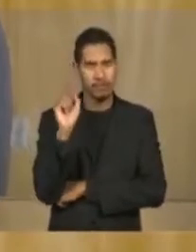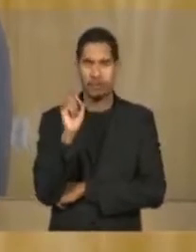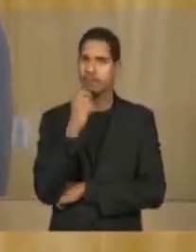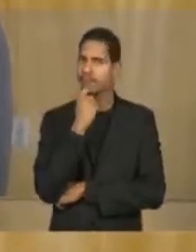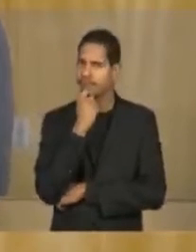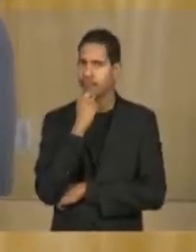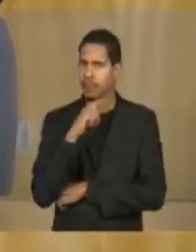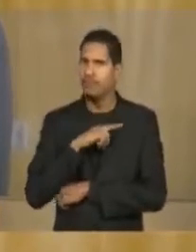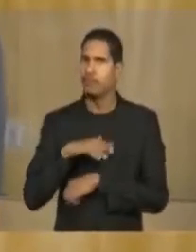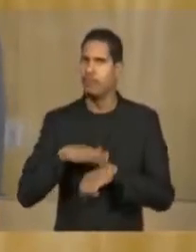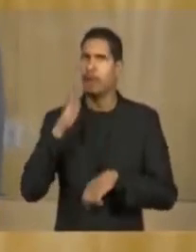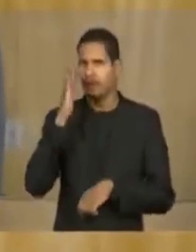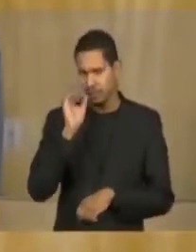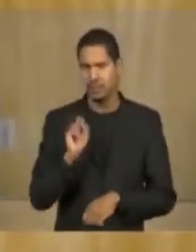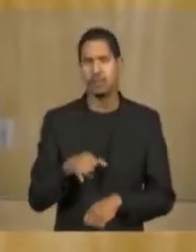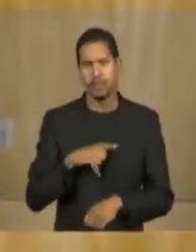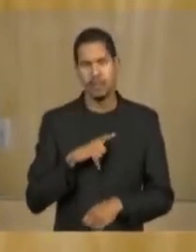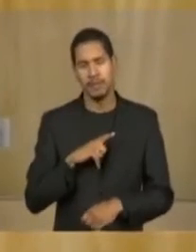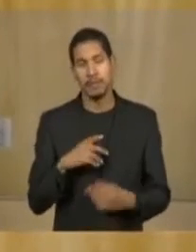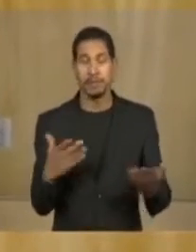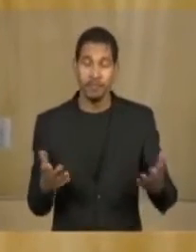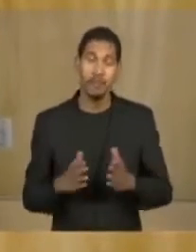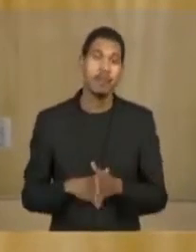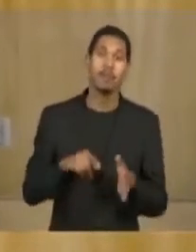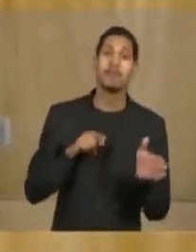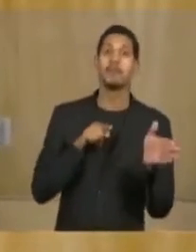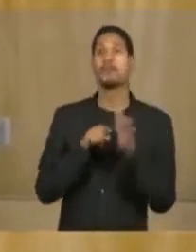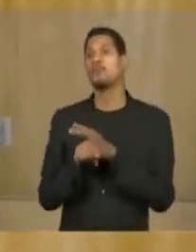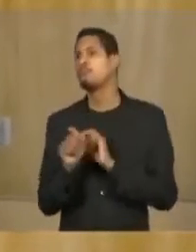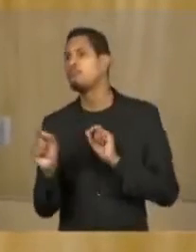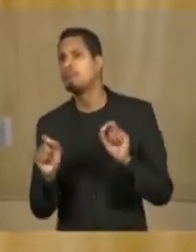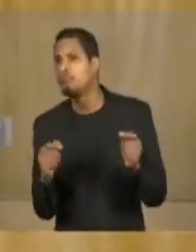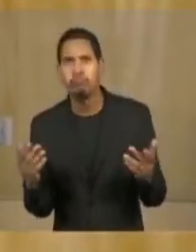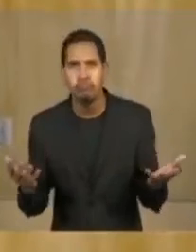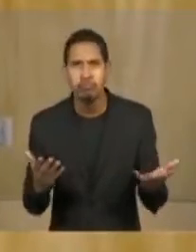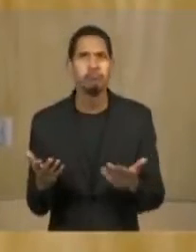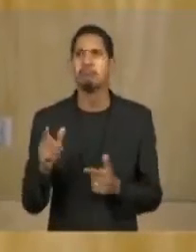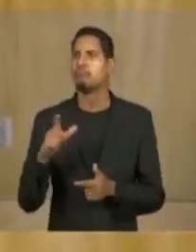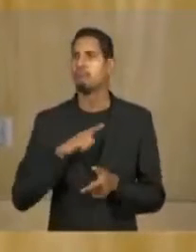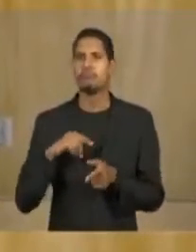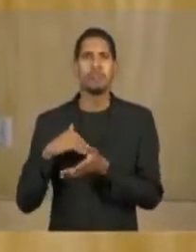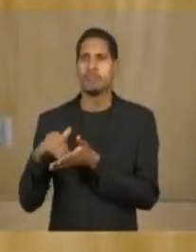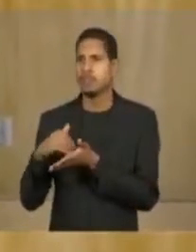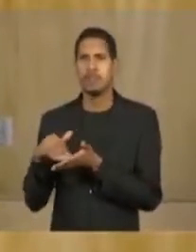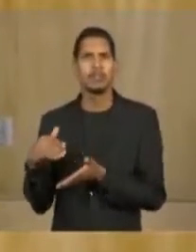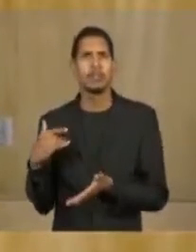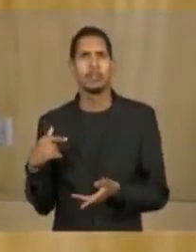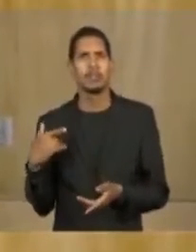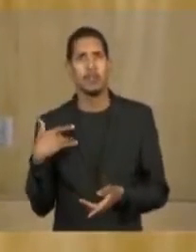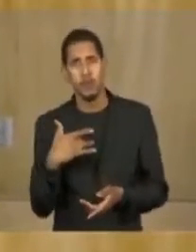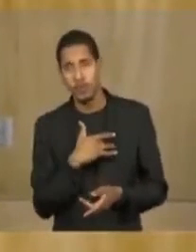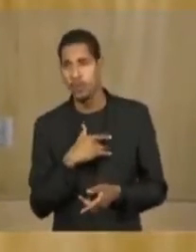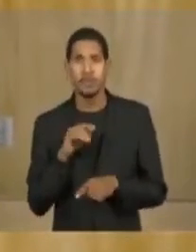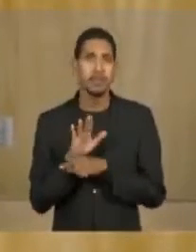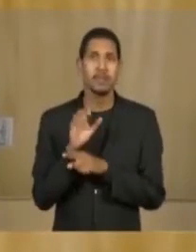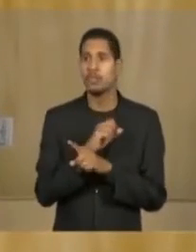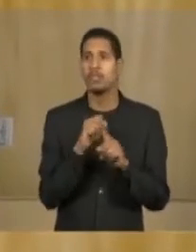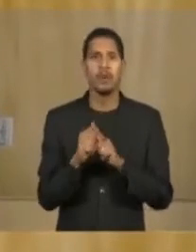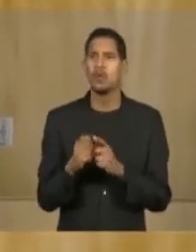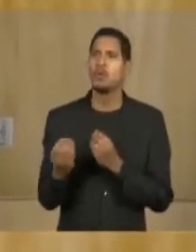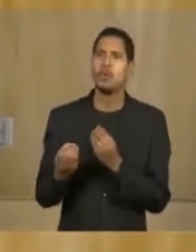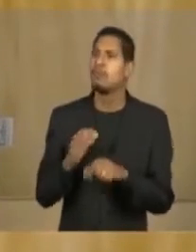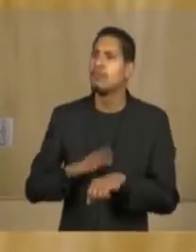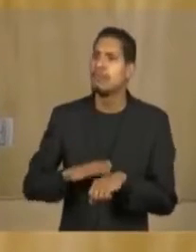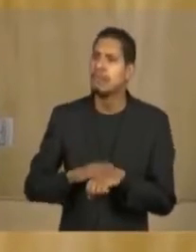houve mais mortes. E aí eu me pergunto e perguntei para a Secretaria de Saúde e de Assistência Social como é que se